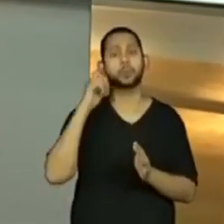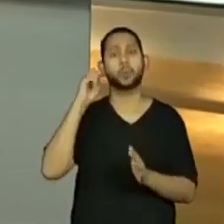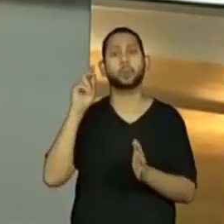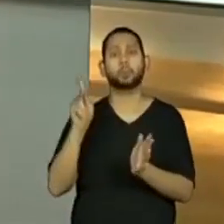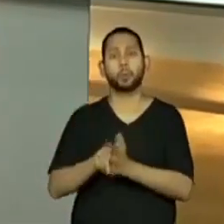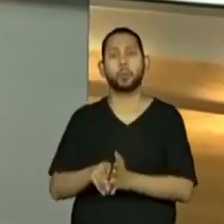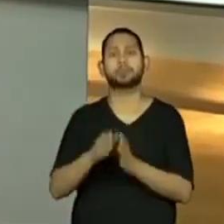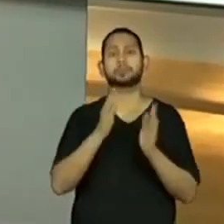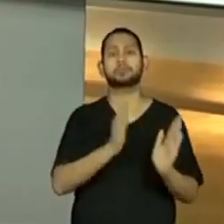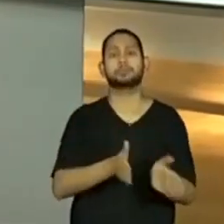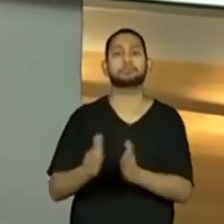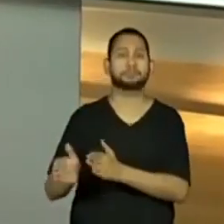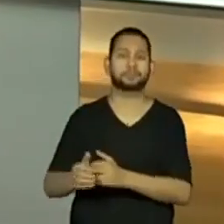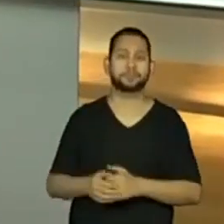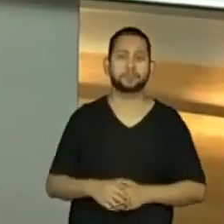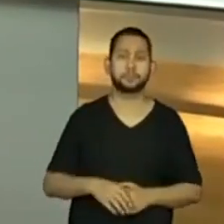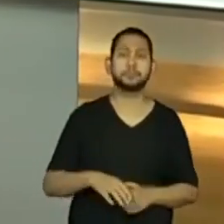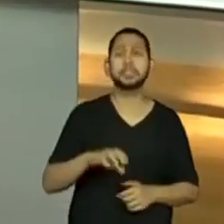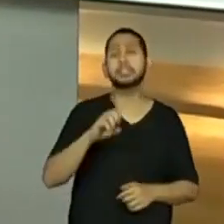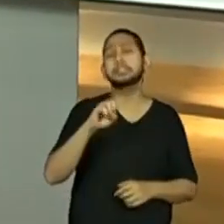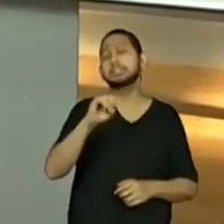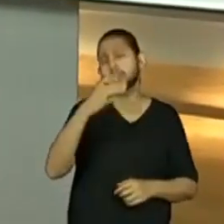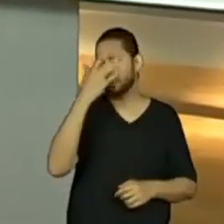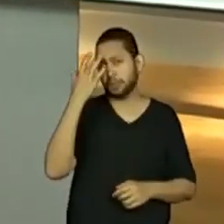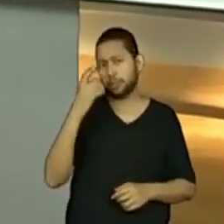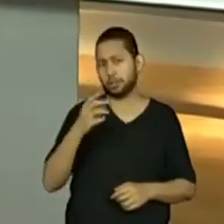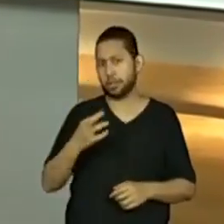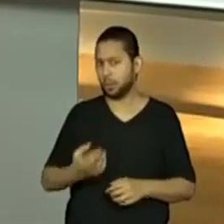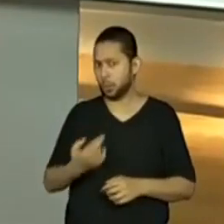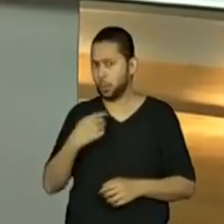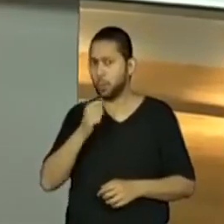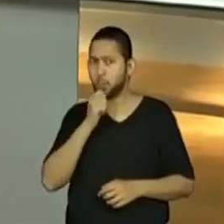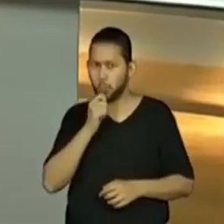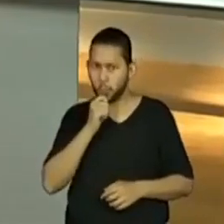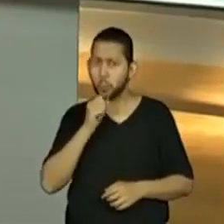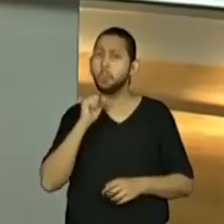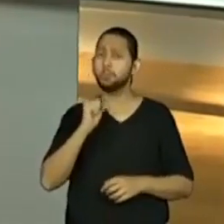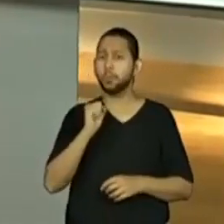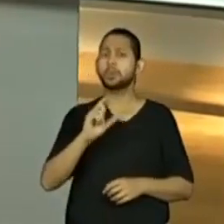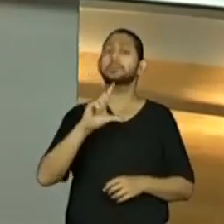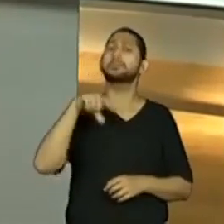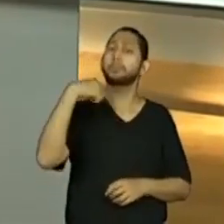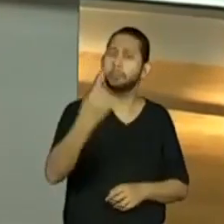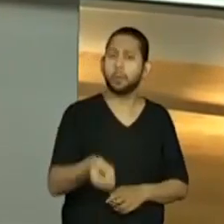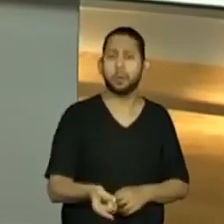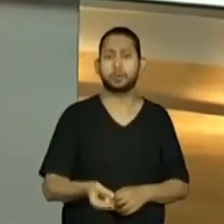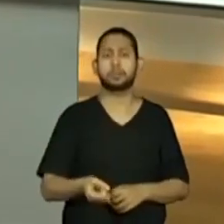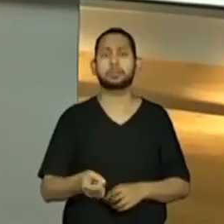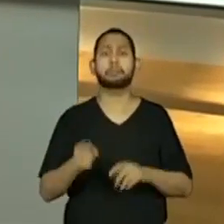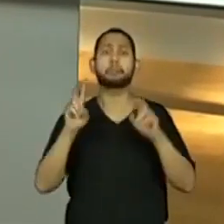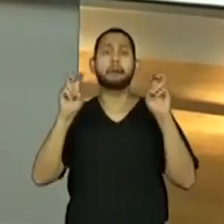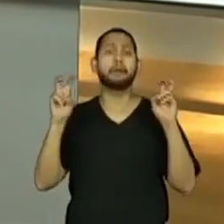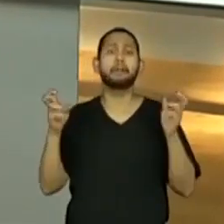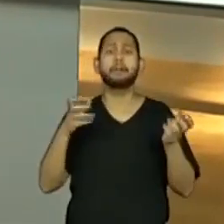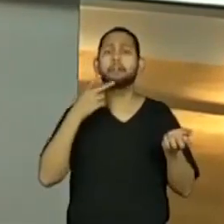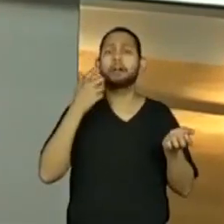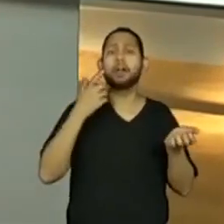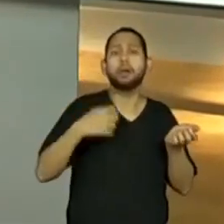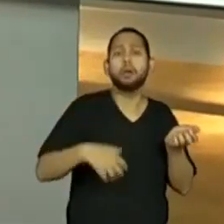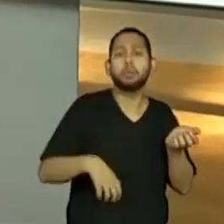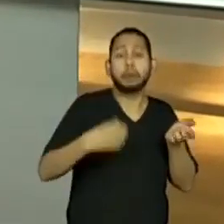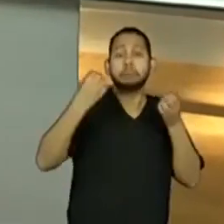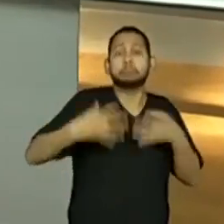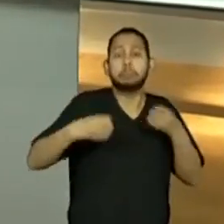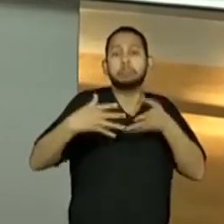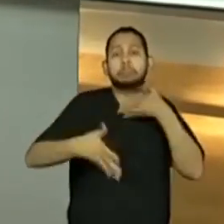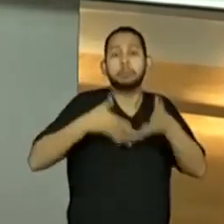Muito bem. Mesmo quem não enviou a participação, resposta aqui, pode enviar para falar sobre o violão e sobre os copos,